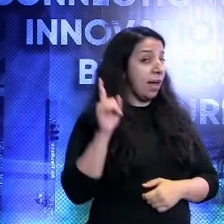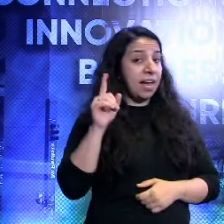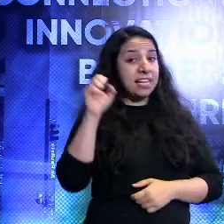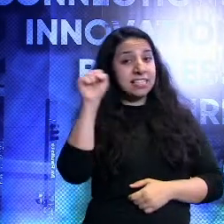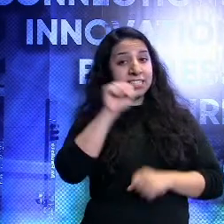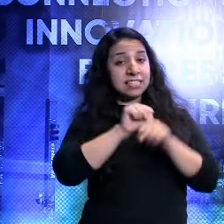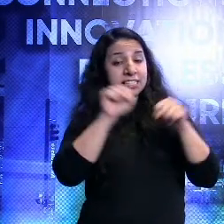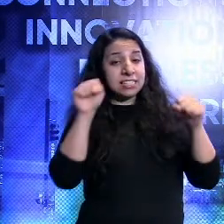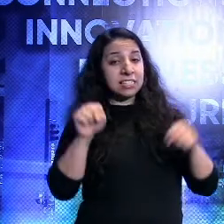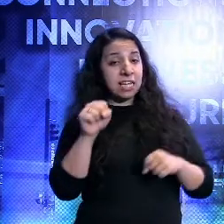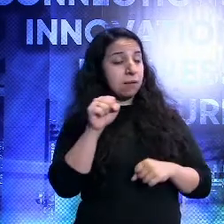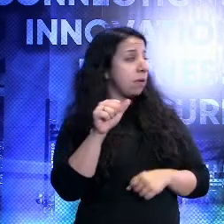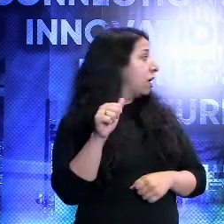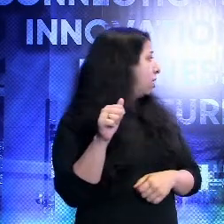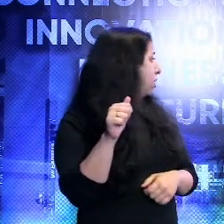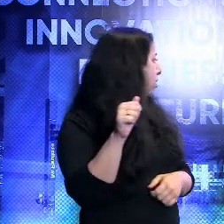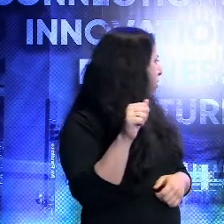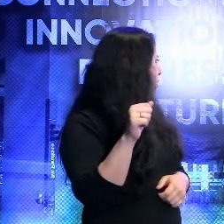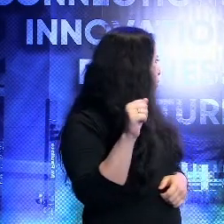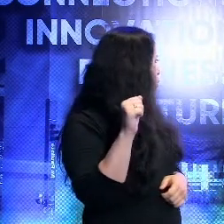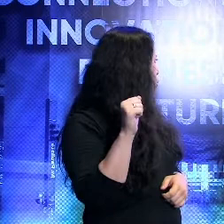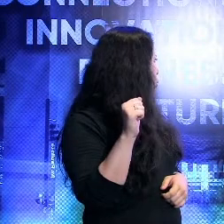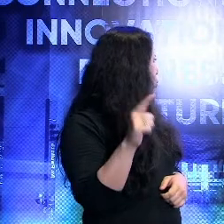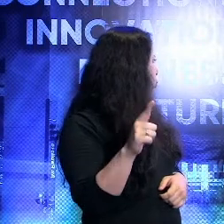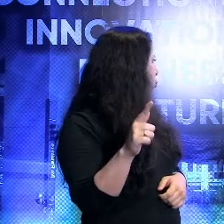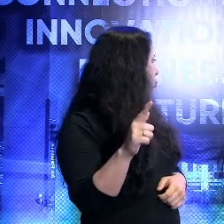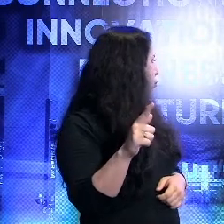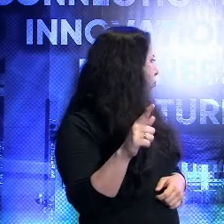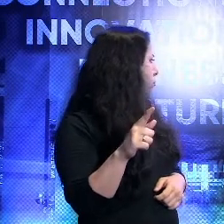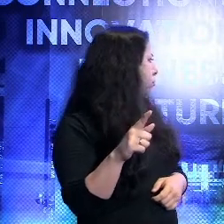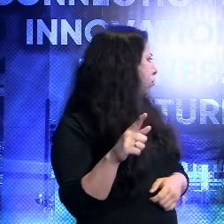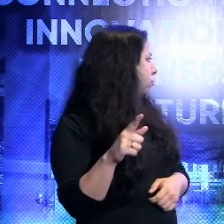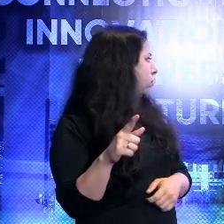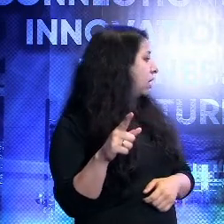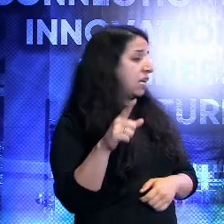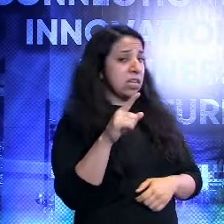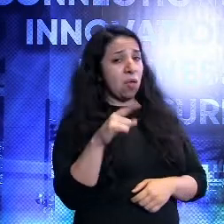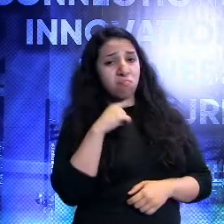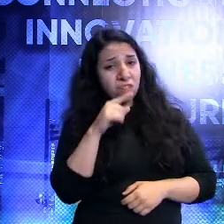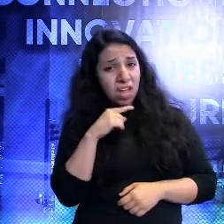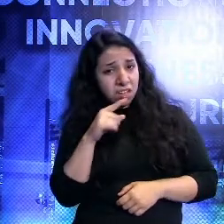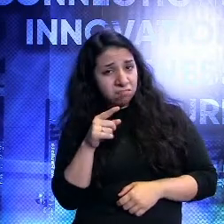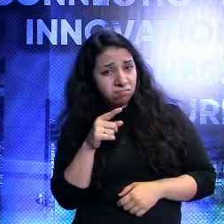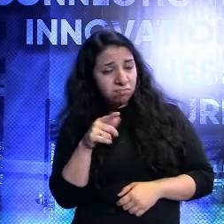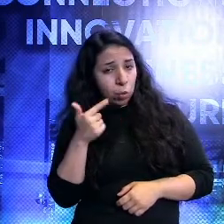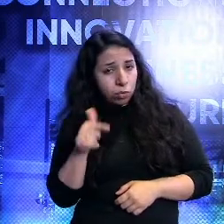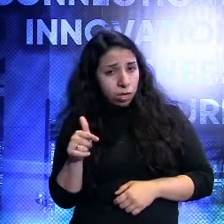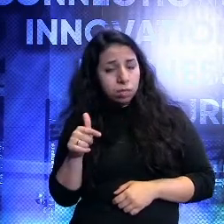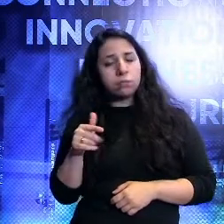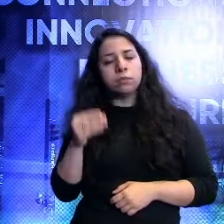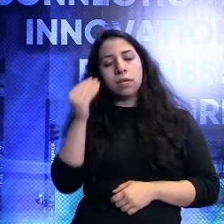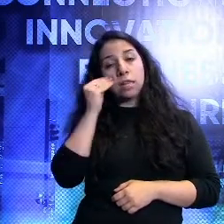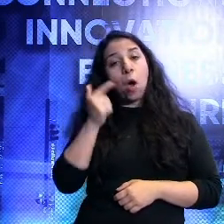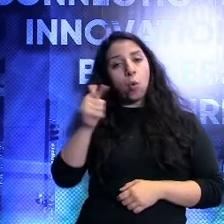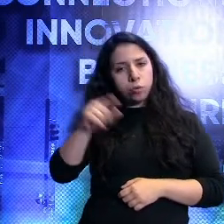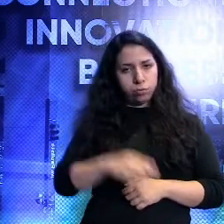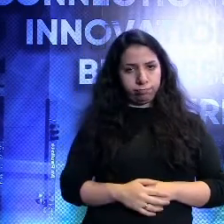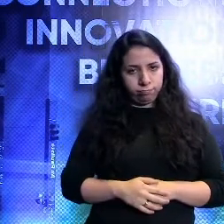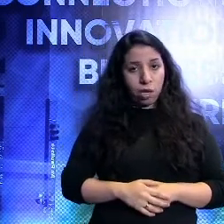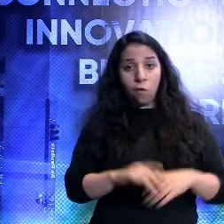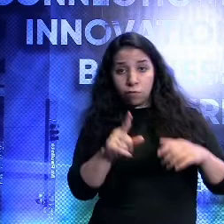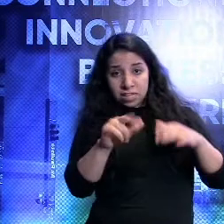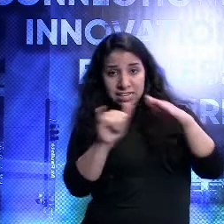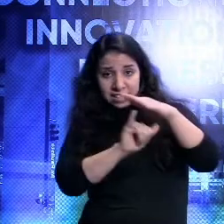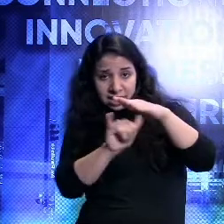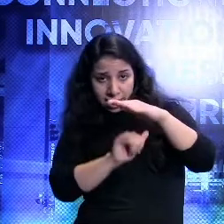faça. Ah, mas eu não tenho. Não tem problema, vamos tentar de outra forma. Ah, mas eu não tenho nem dado, eu sou uma startup. Bota um orçamento